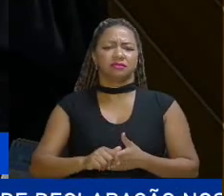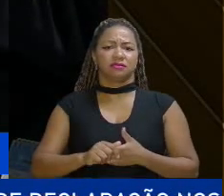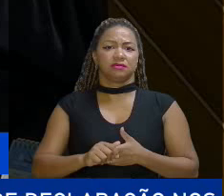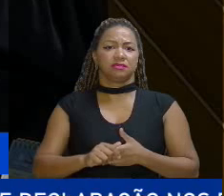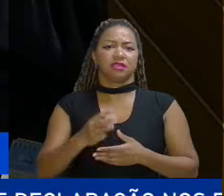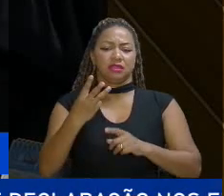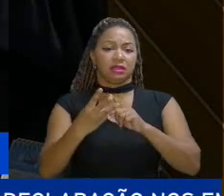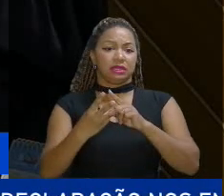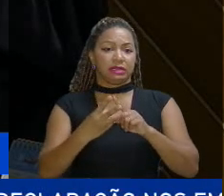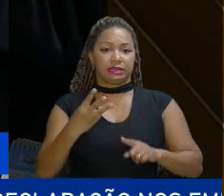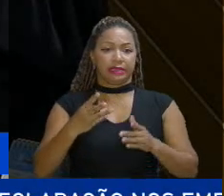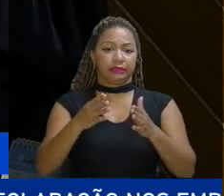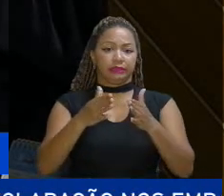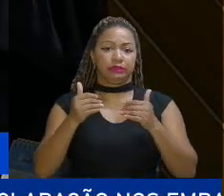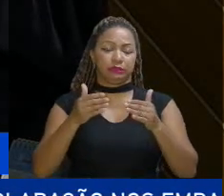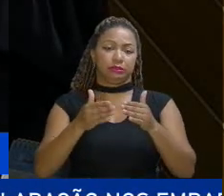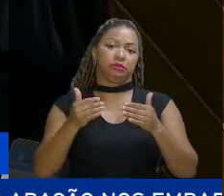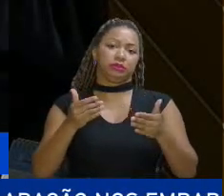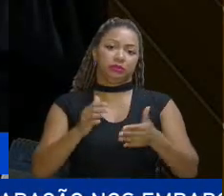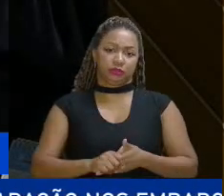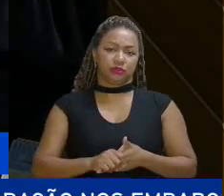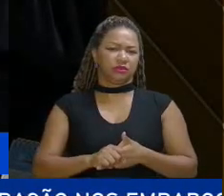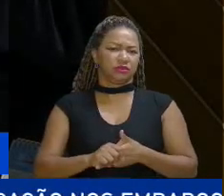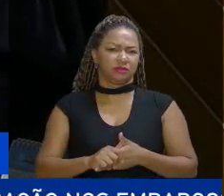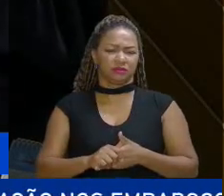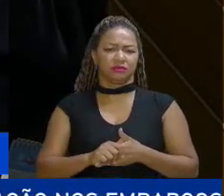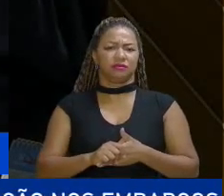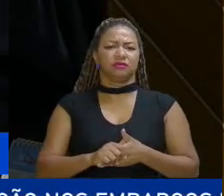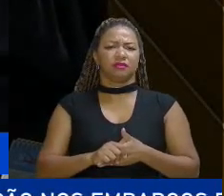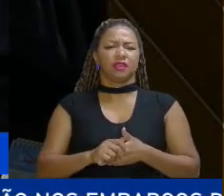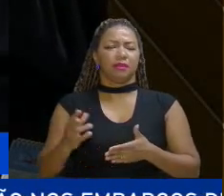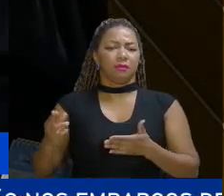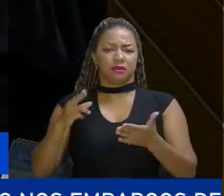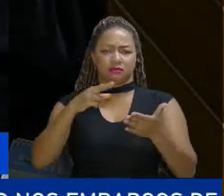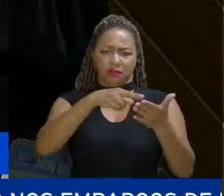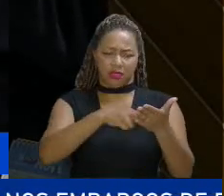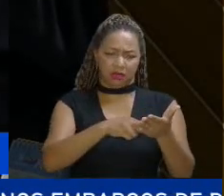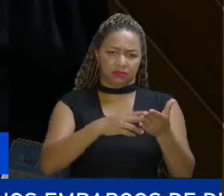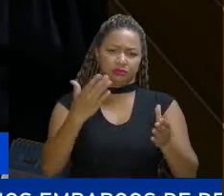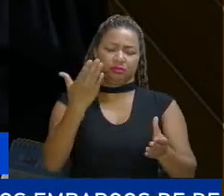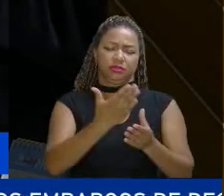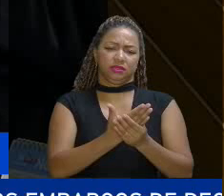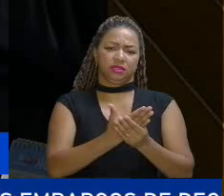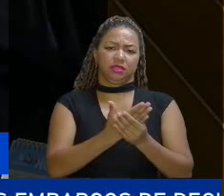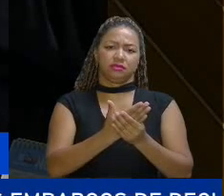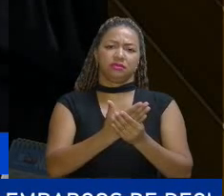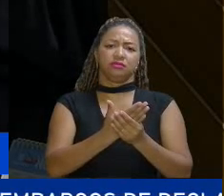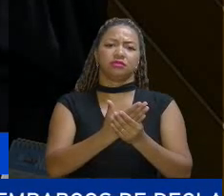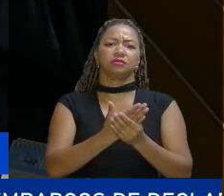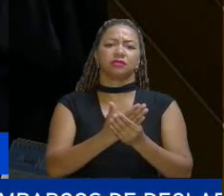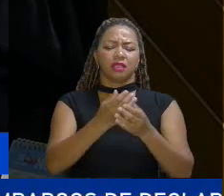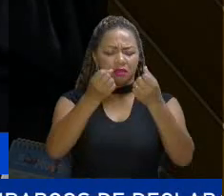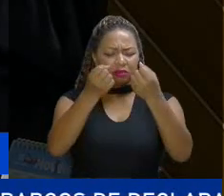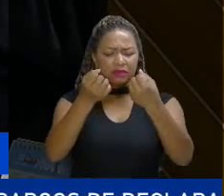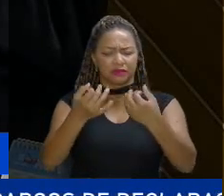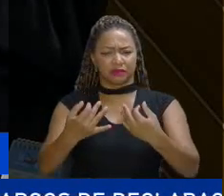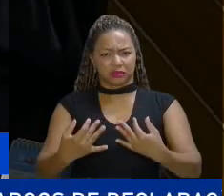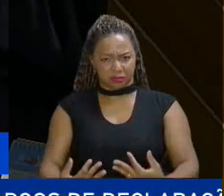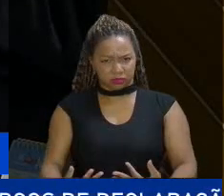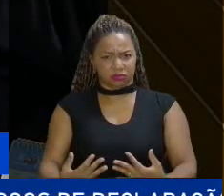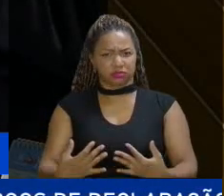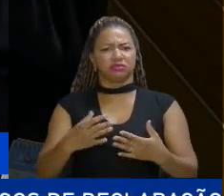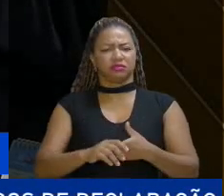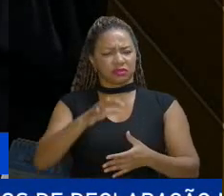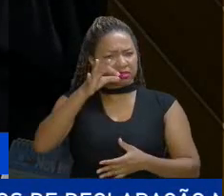protocolado 3 petições nitidamente consideradas procrastinatórias pela então relatora dos autos. Os fatos alegados são